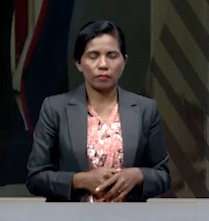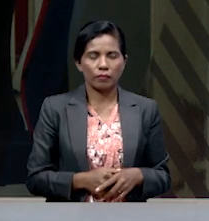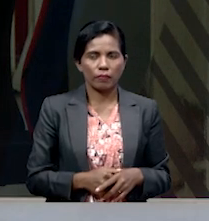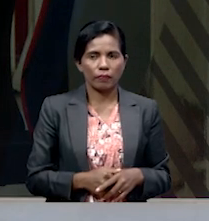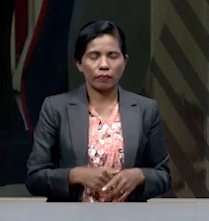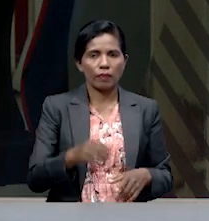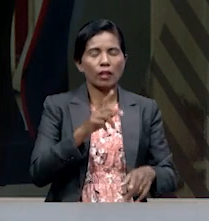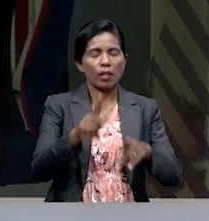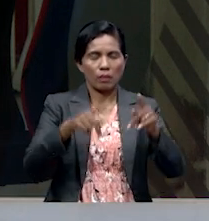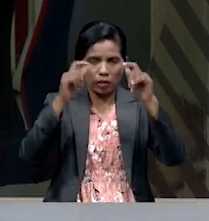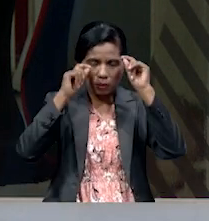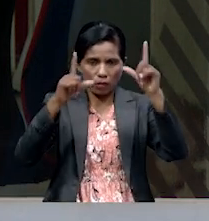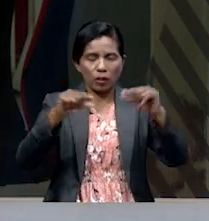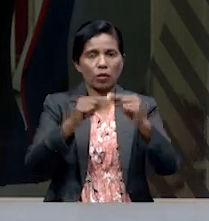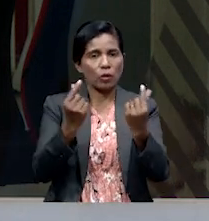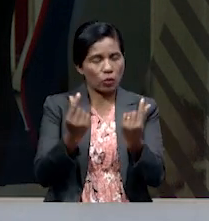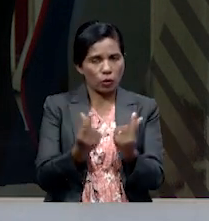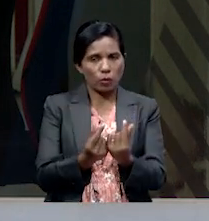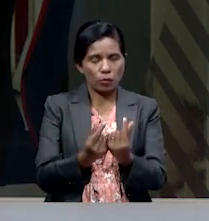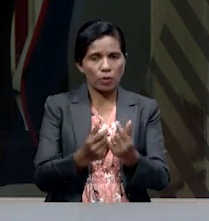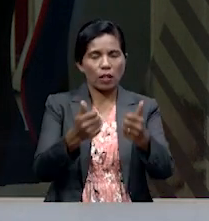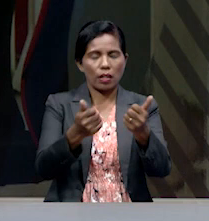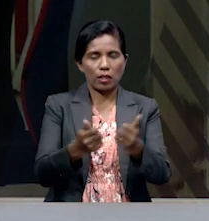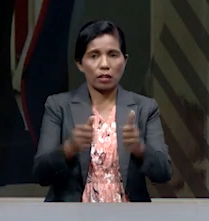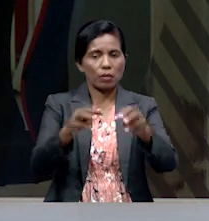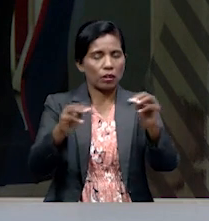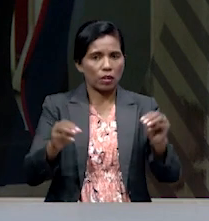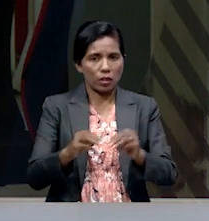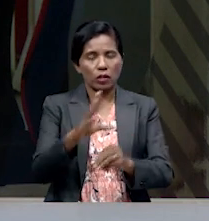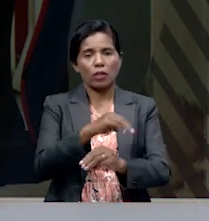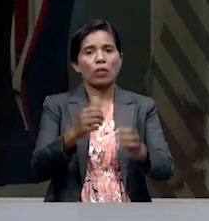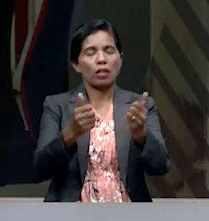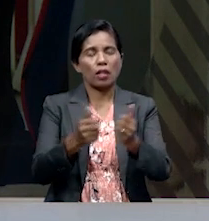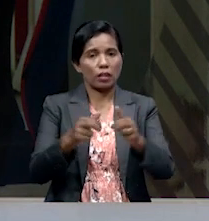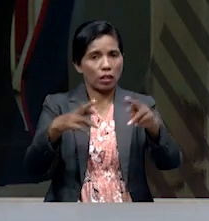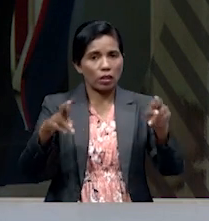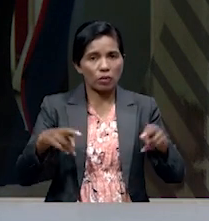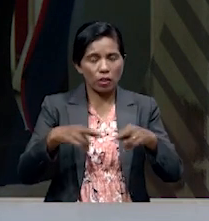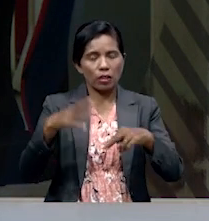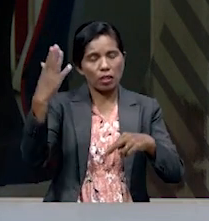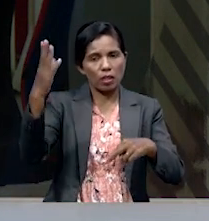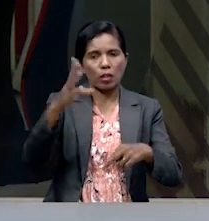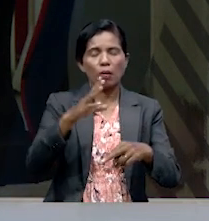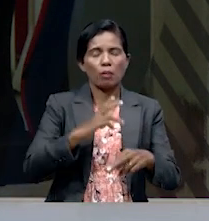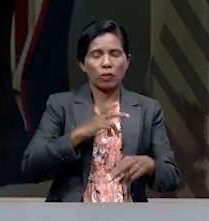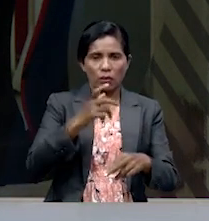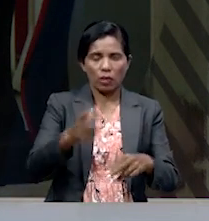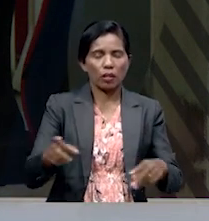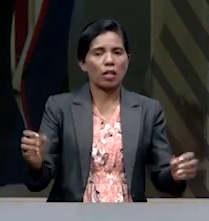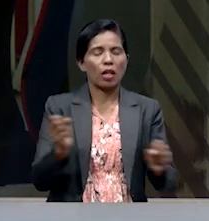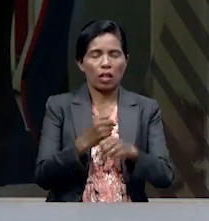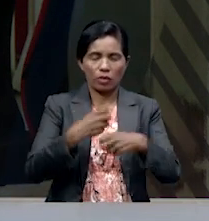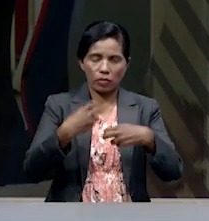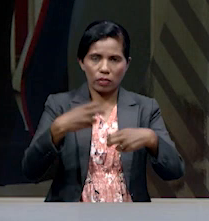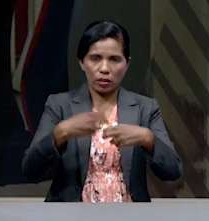Intervenção Timor-One forma grupo Artes Marciais no Artes Rituais e a Portugal, Bill implica relação bilateral na São